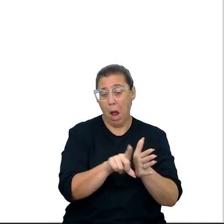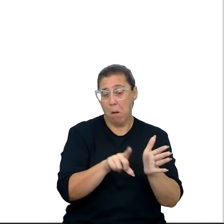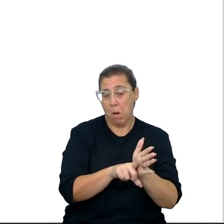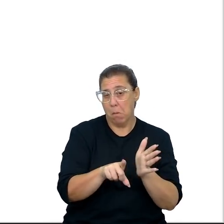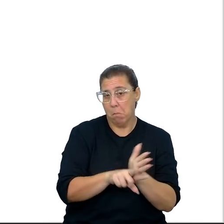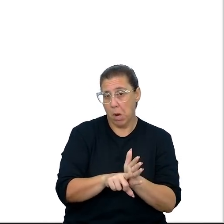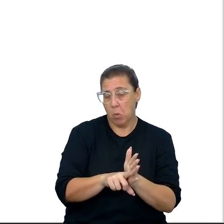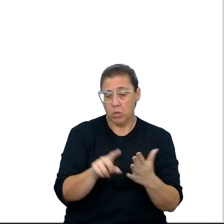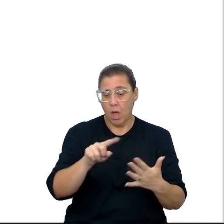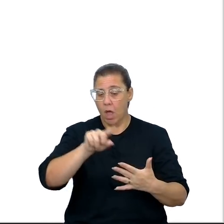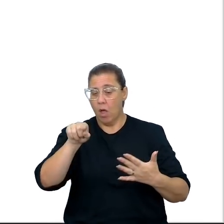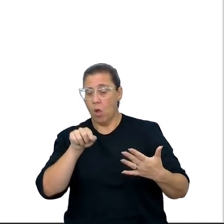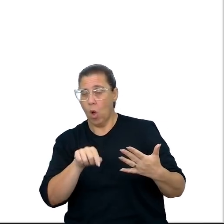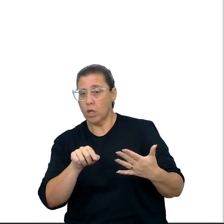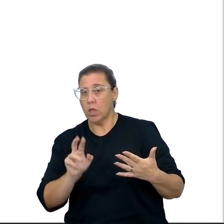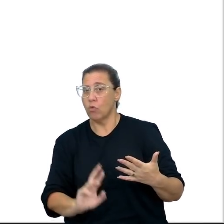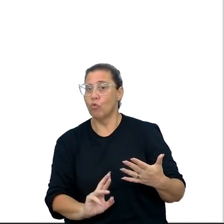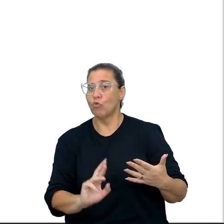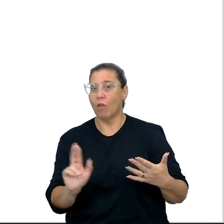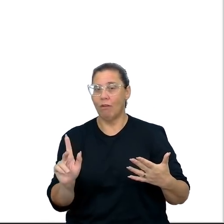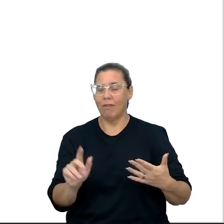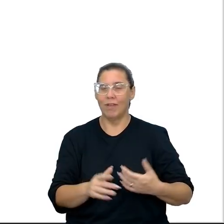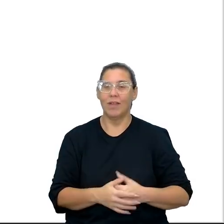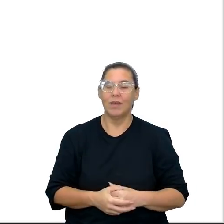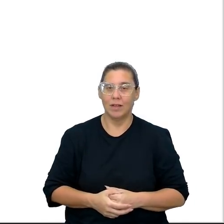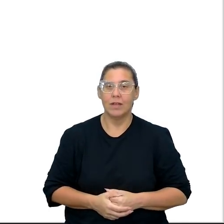da incógnita, tá? Então,